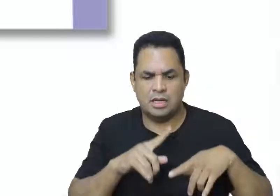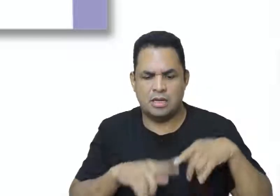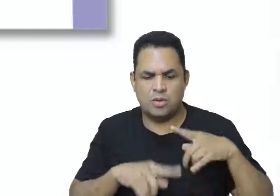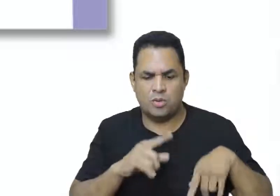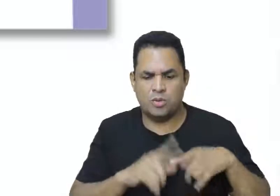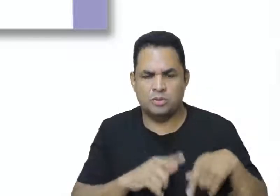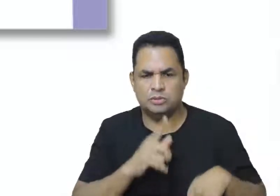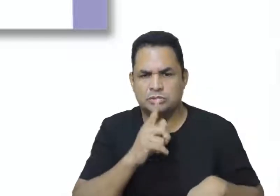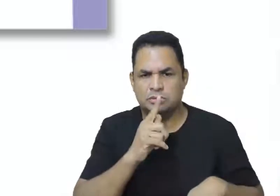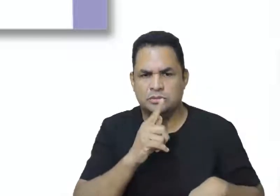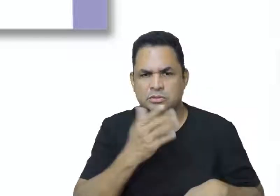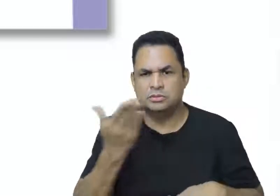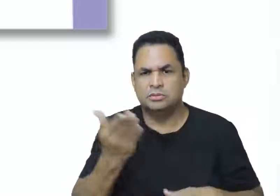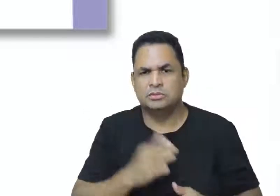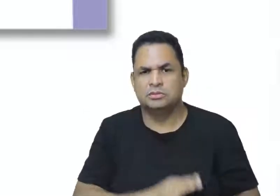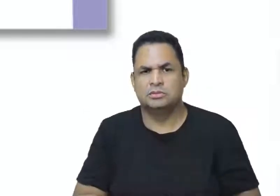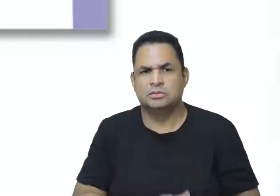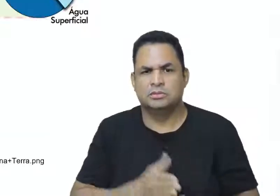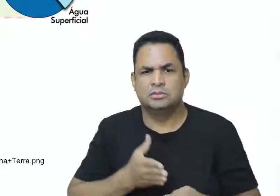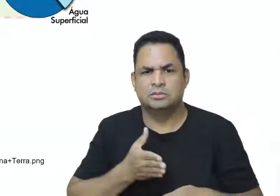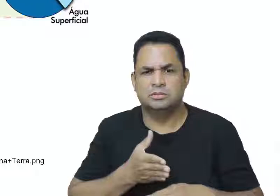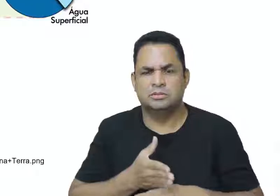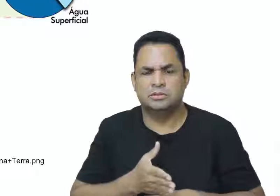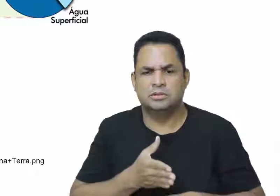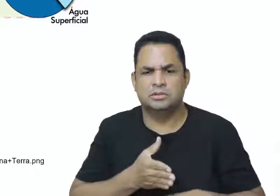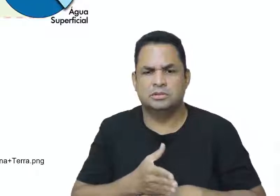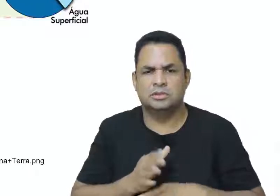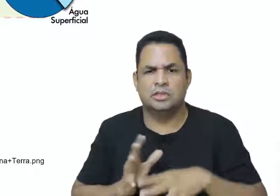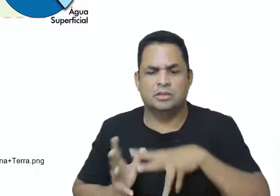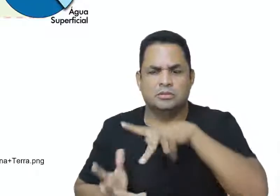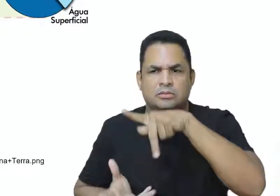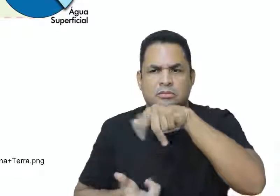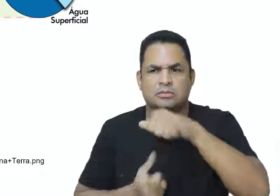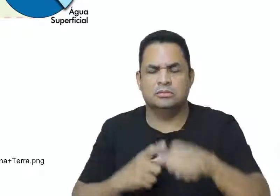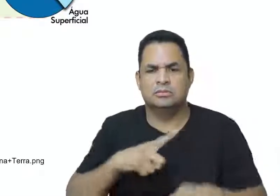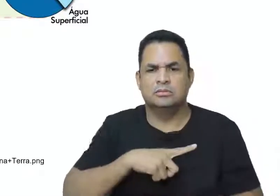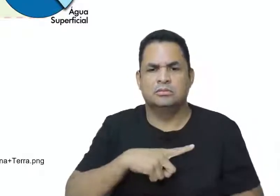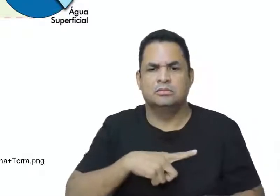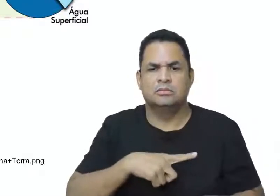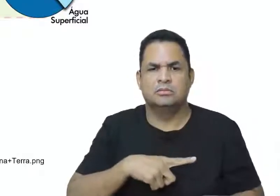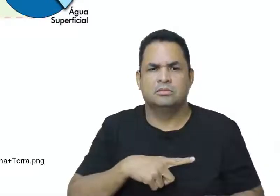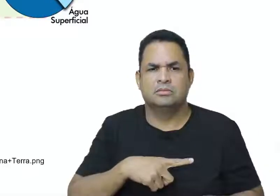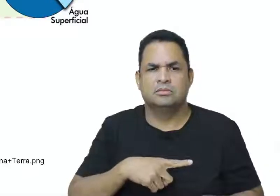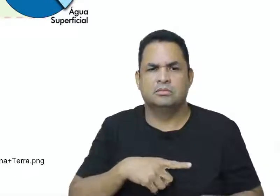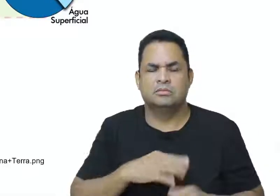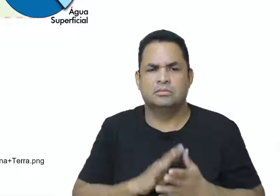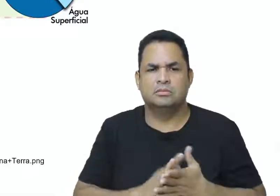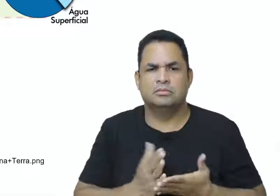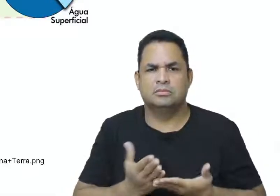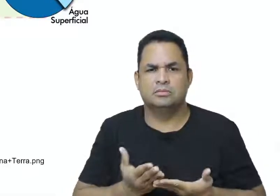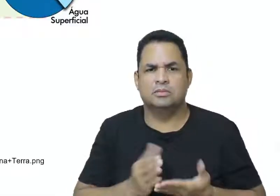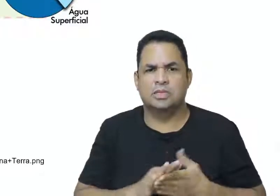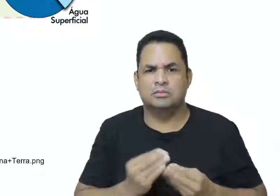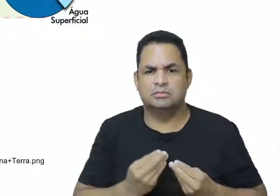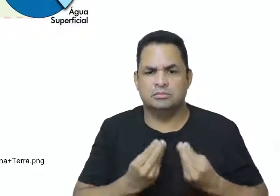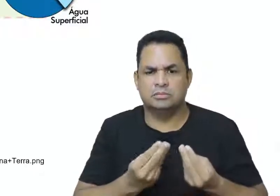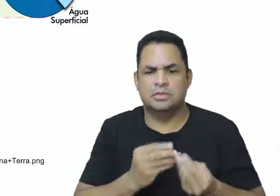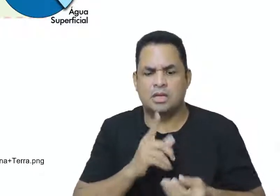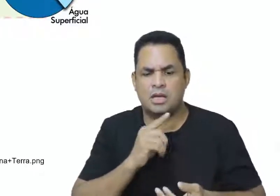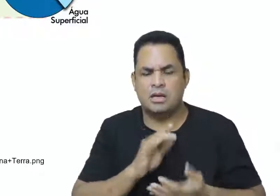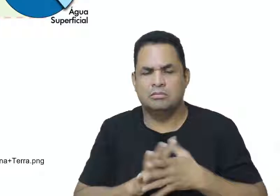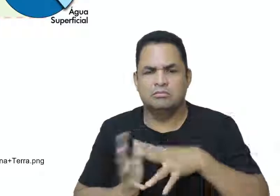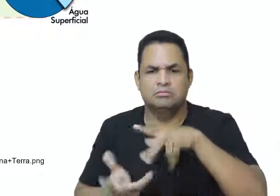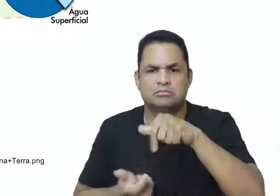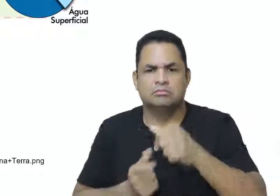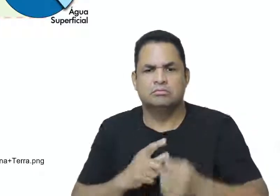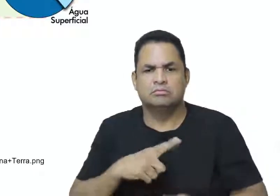hídricos, o acesso da água ao mundo, nós temos a disponibilidade de água no planeta,